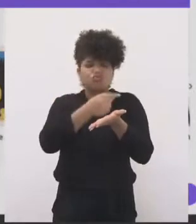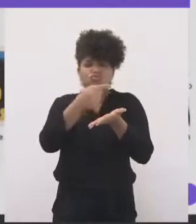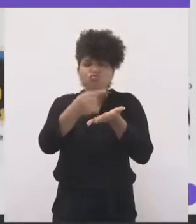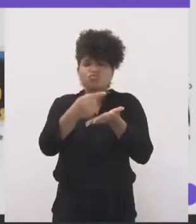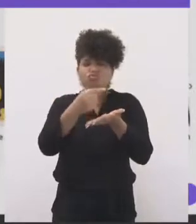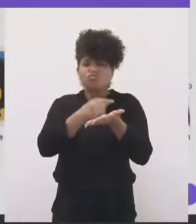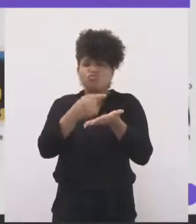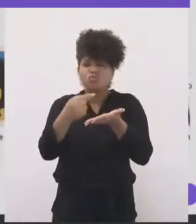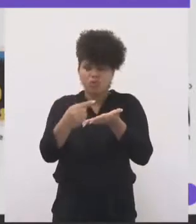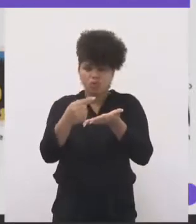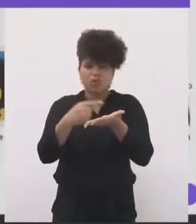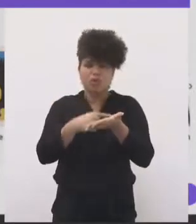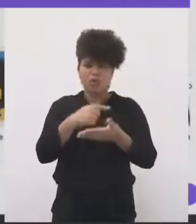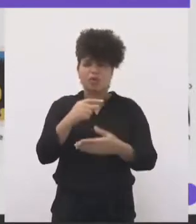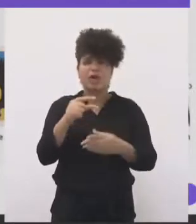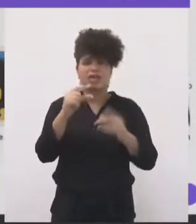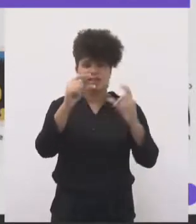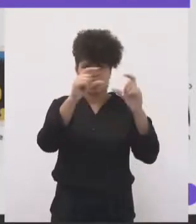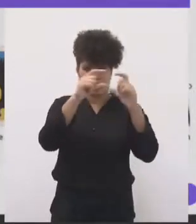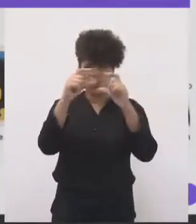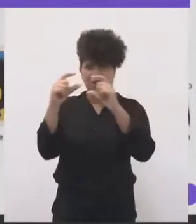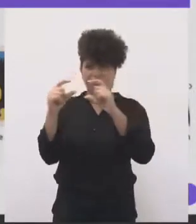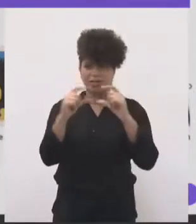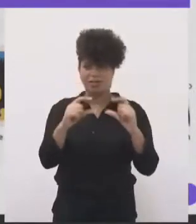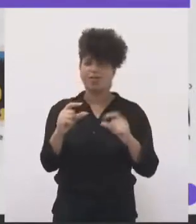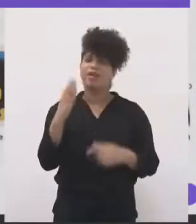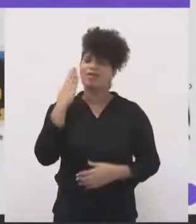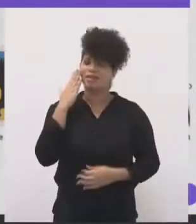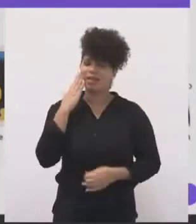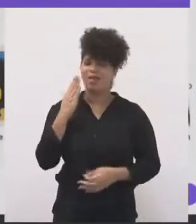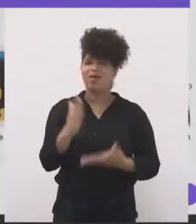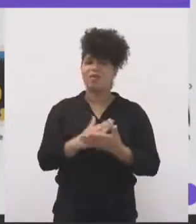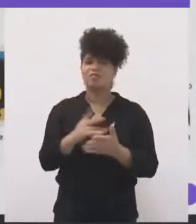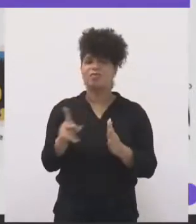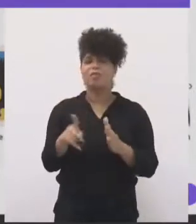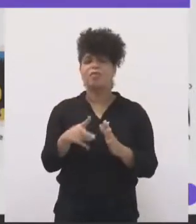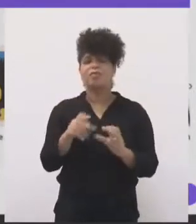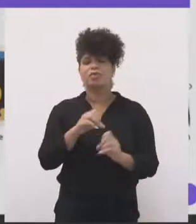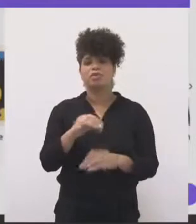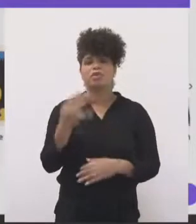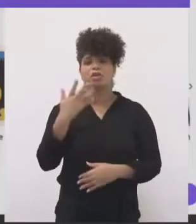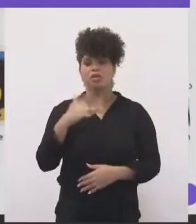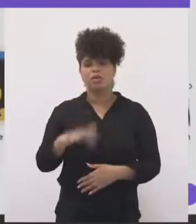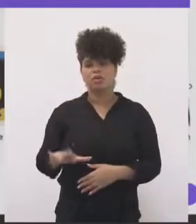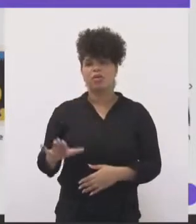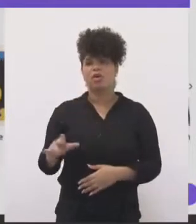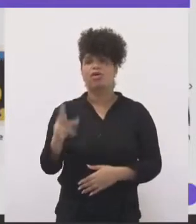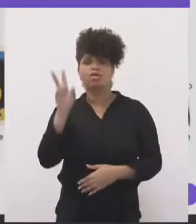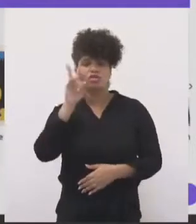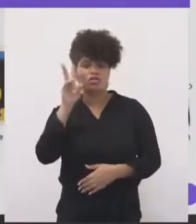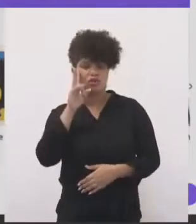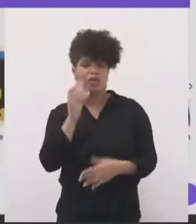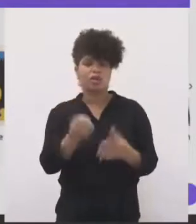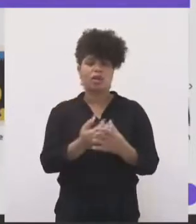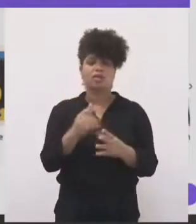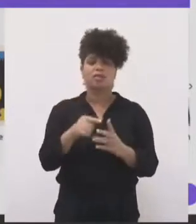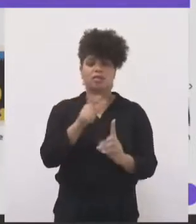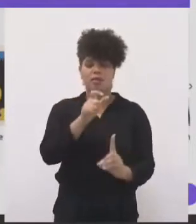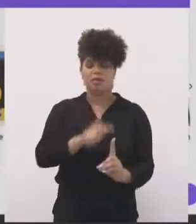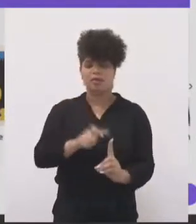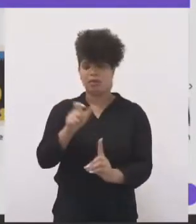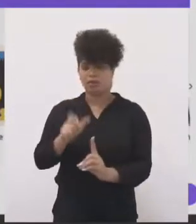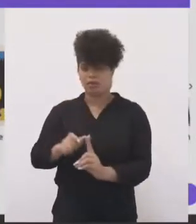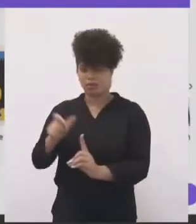algo que eu acho que o pessoal da educação infantil adora, criar histórias, criar personagens, que o